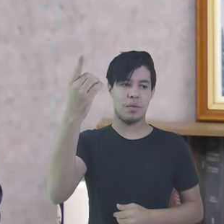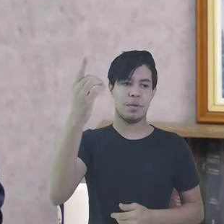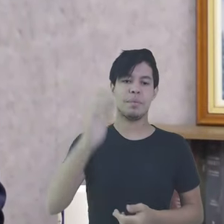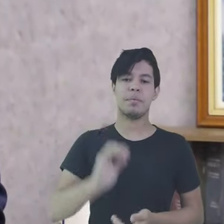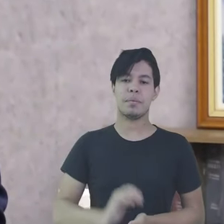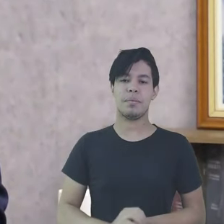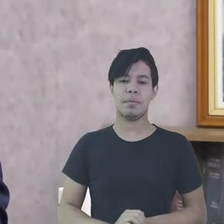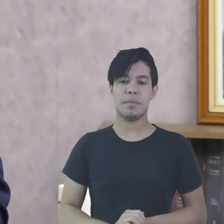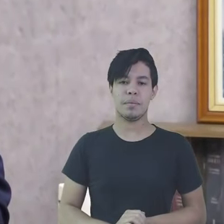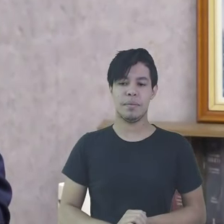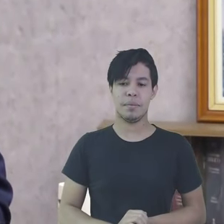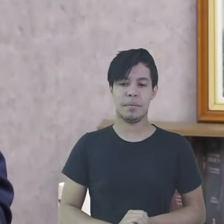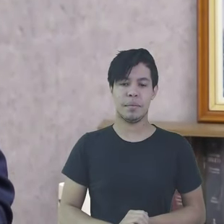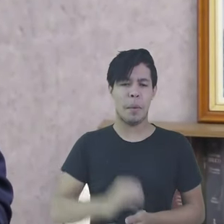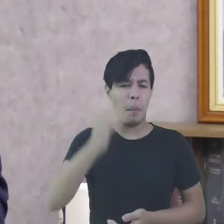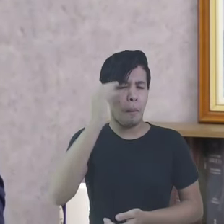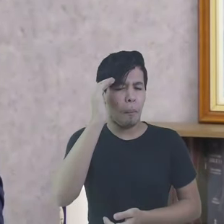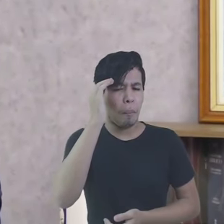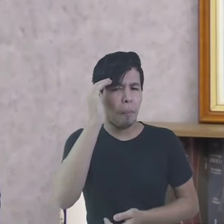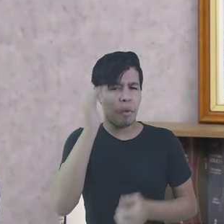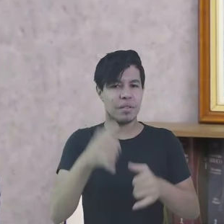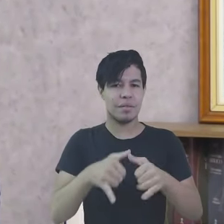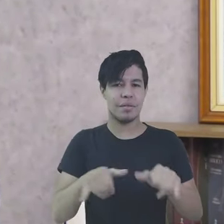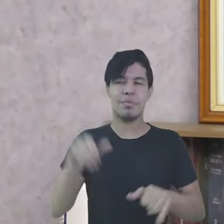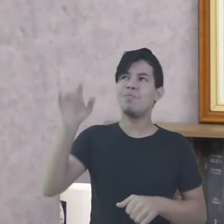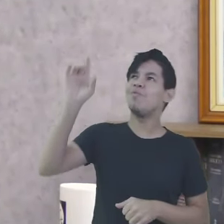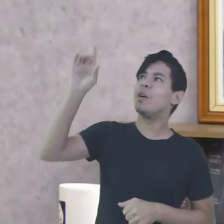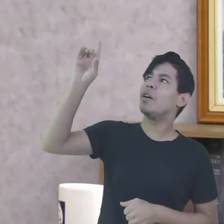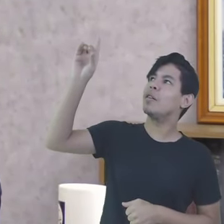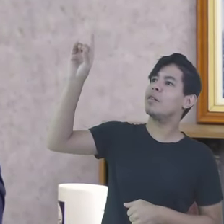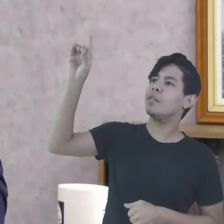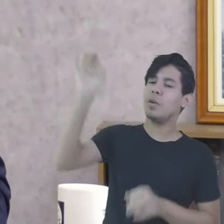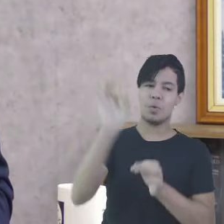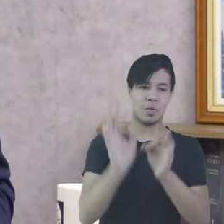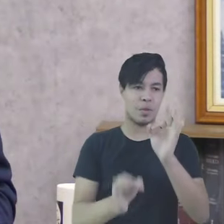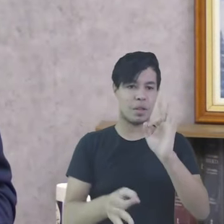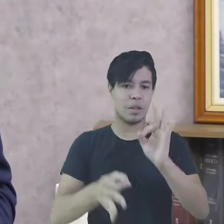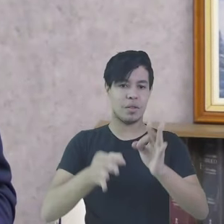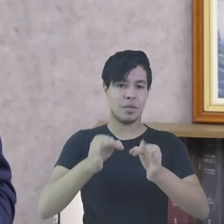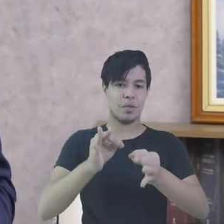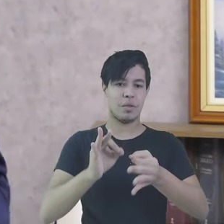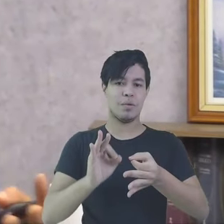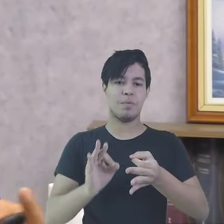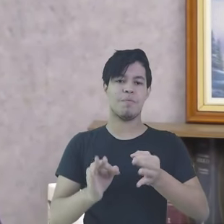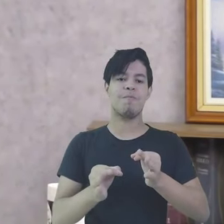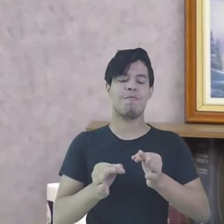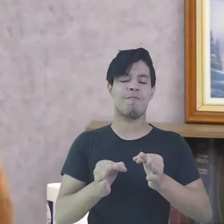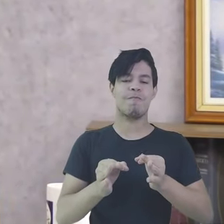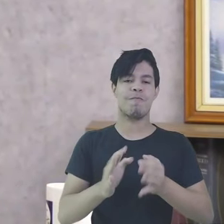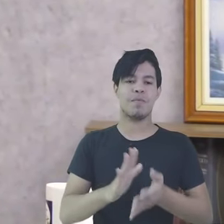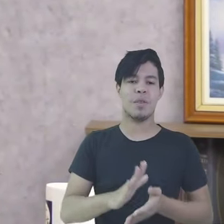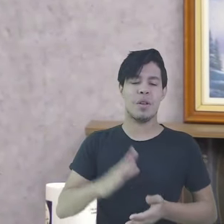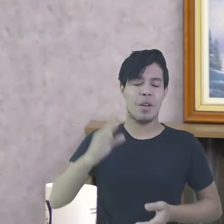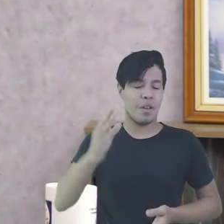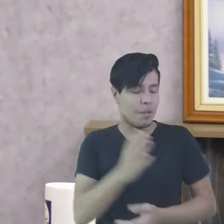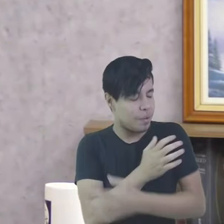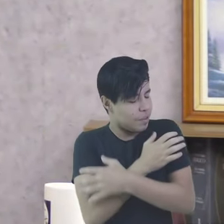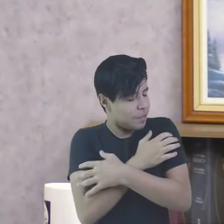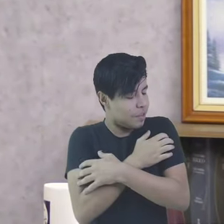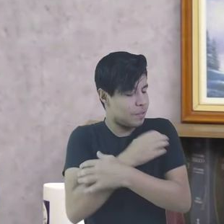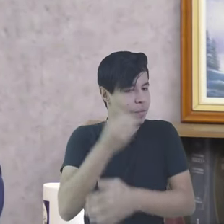você? Pense nisso. Em Deus, a justiça e a misericórdia se abraçaram, se beijaram, se